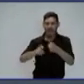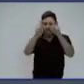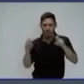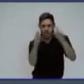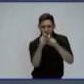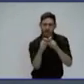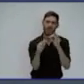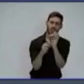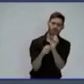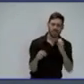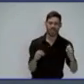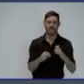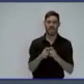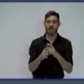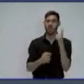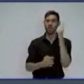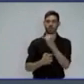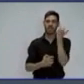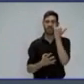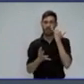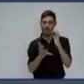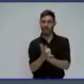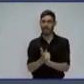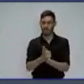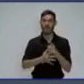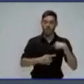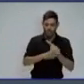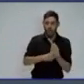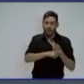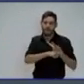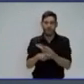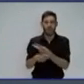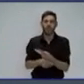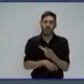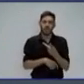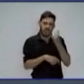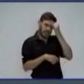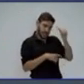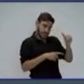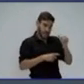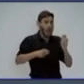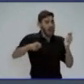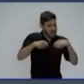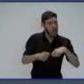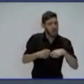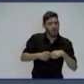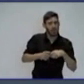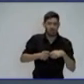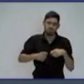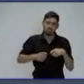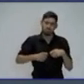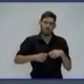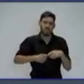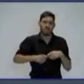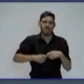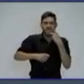obter dados cadastrais. Nós procuramos evitar isso, mas pode acontecer. Podem fazer ataques de negação de